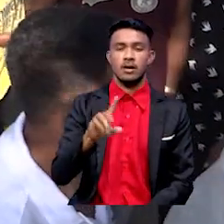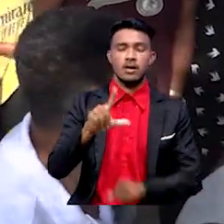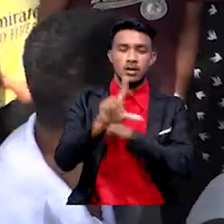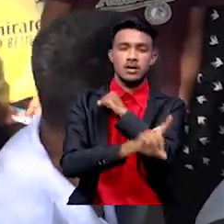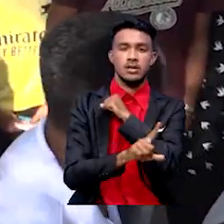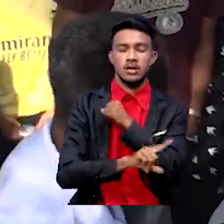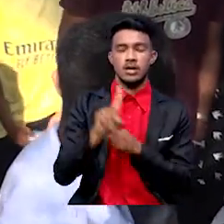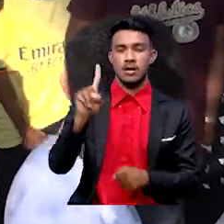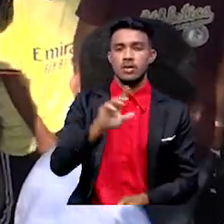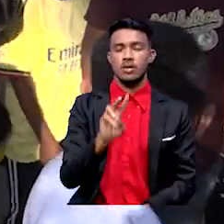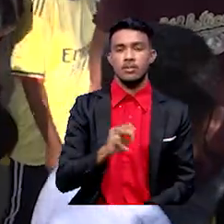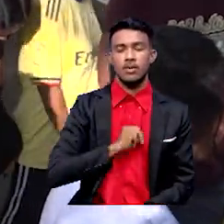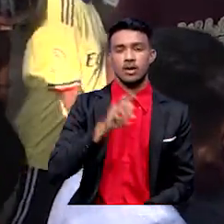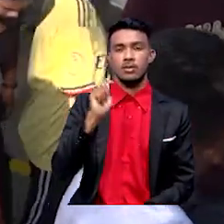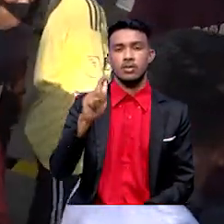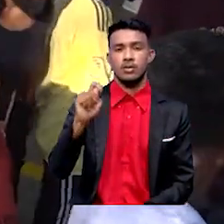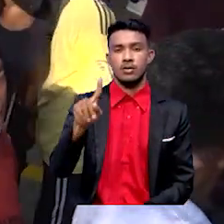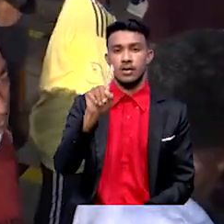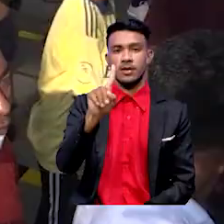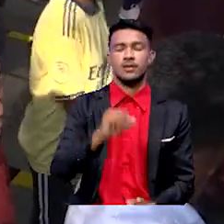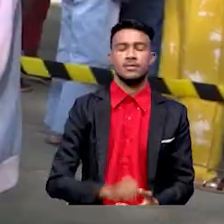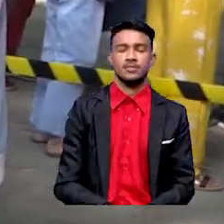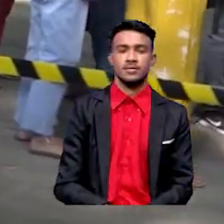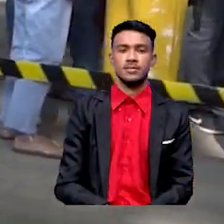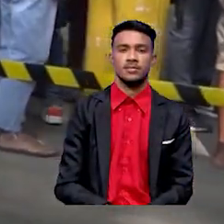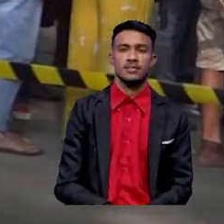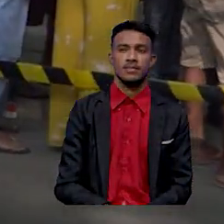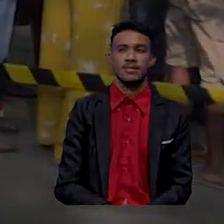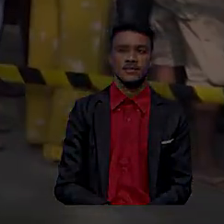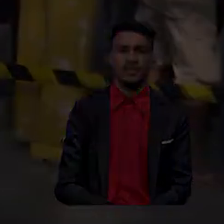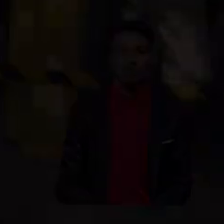manatutu equipa ida. Felicitas Borges, Lamberto da Silva, GMN.